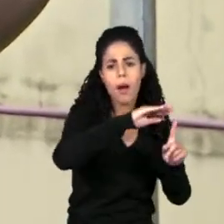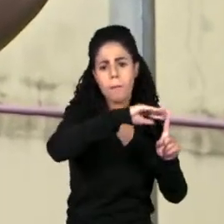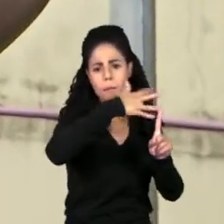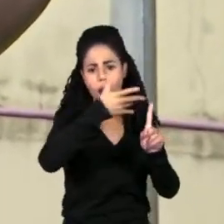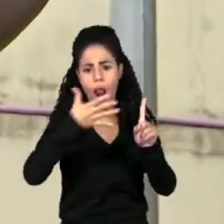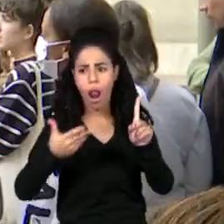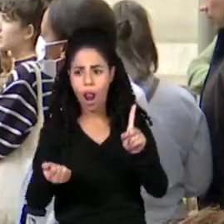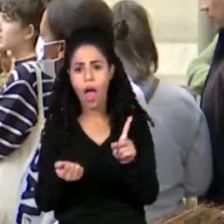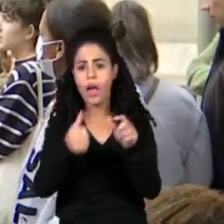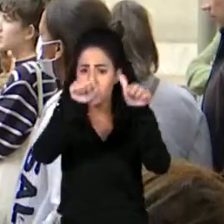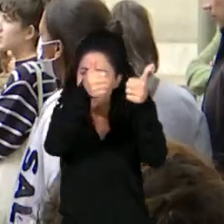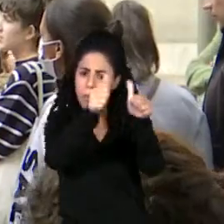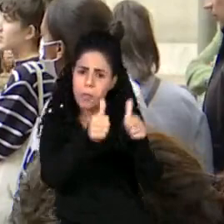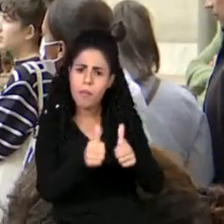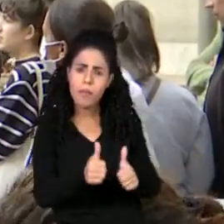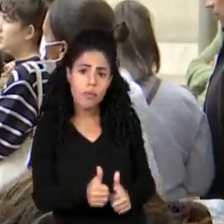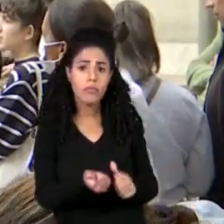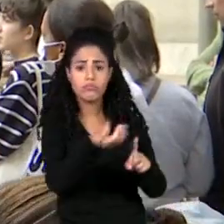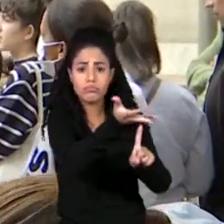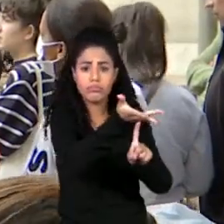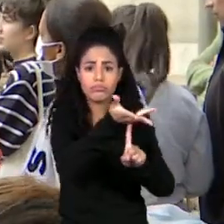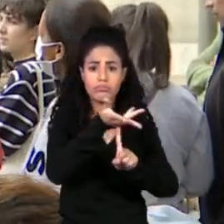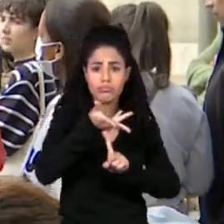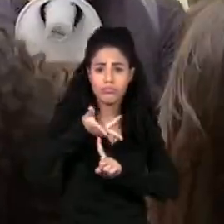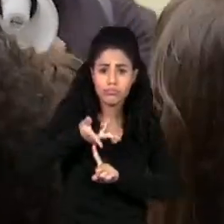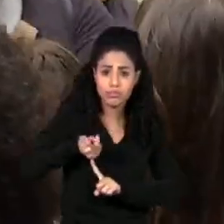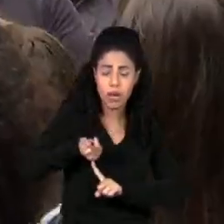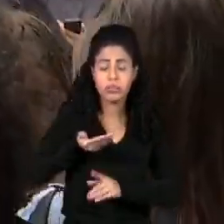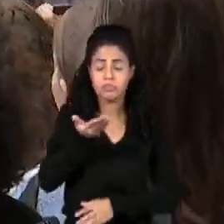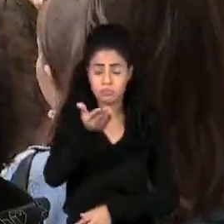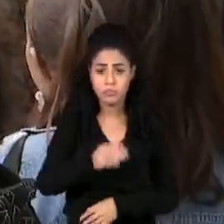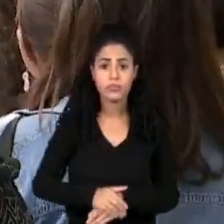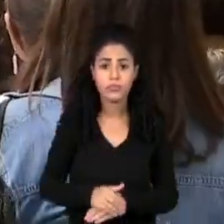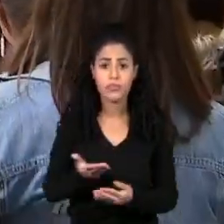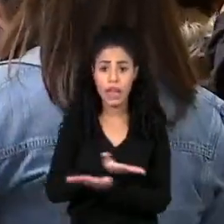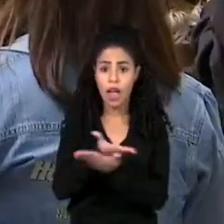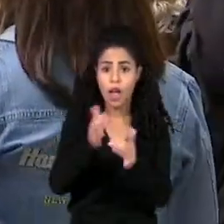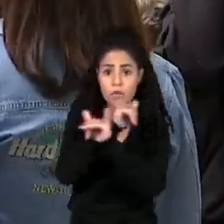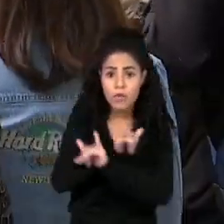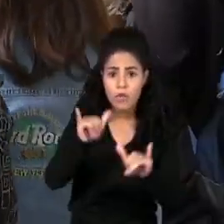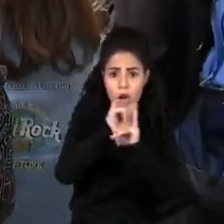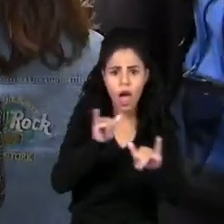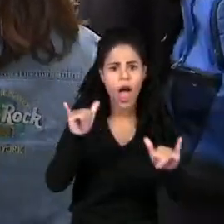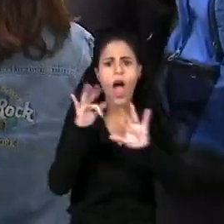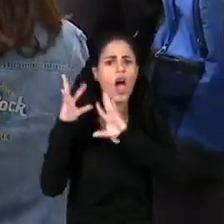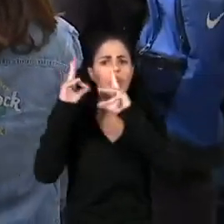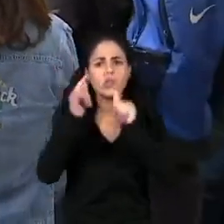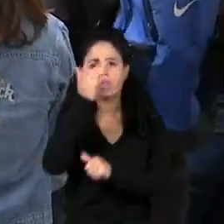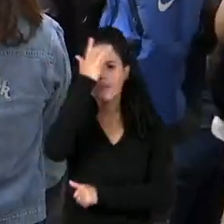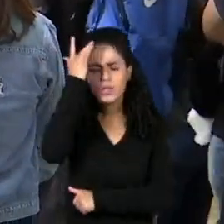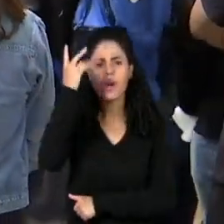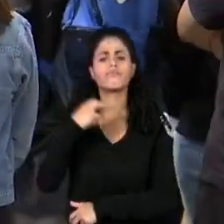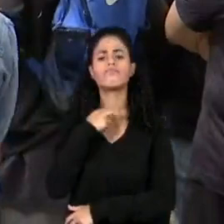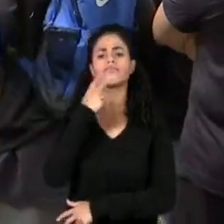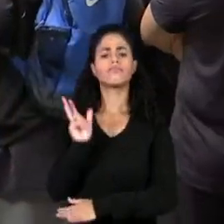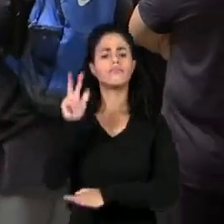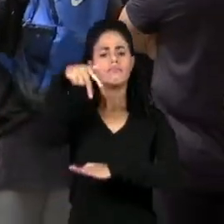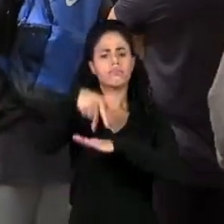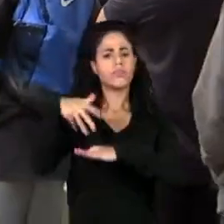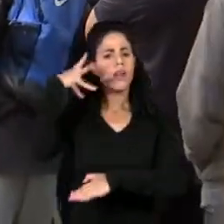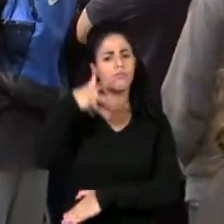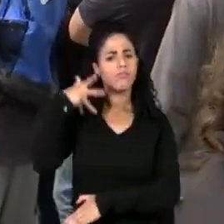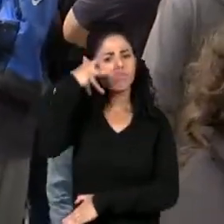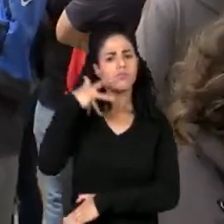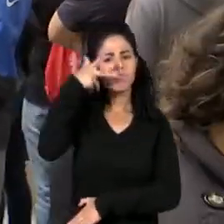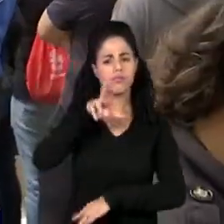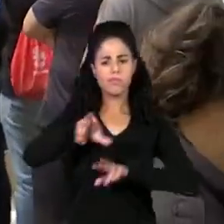Vlado Vitorioso, do artista plástico Elifas Andreato. O evento, chamado de Todo Mundo Tem Que Falar, abre espaço para